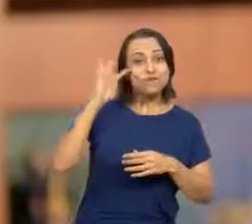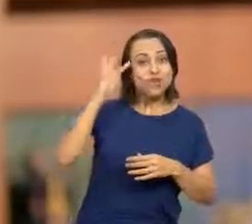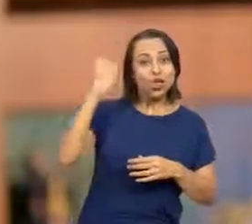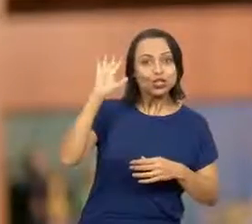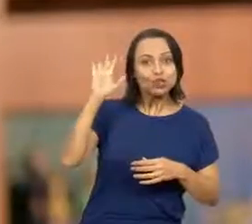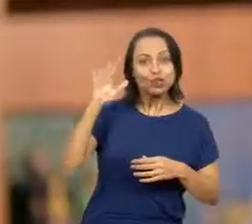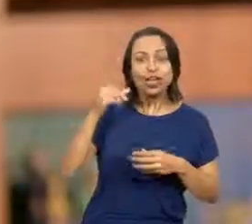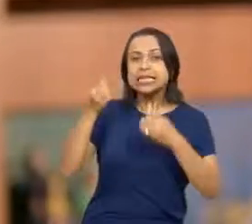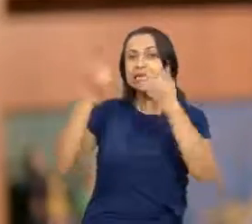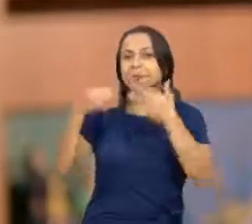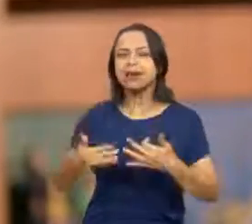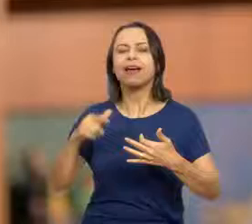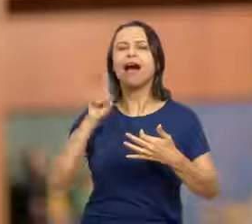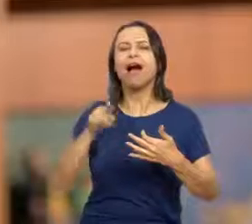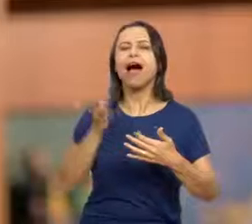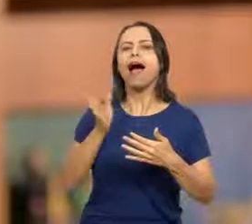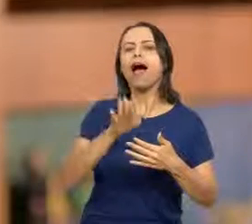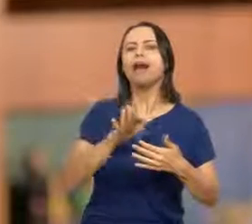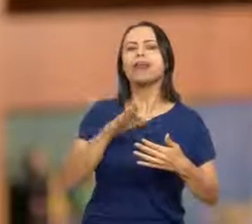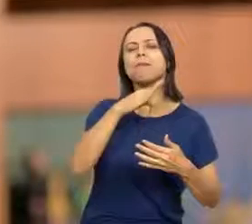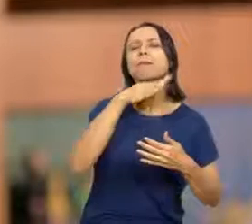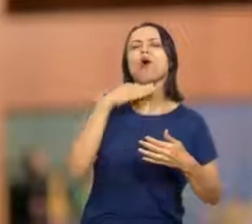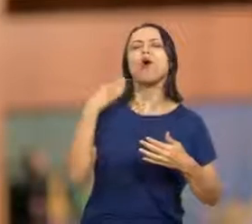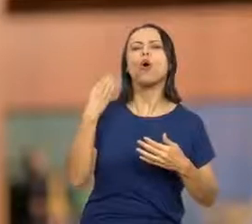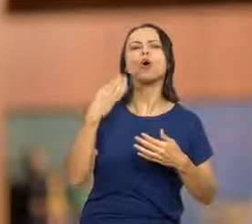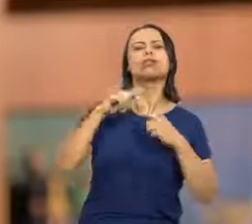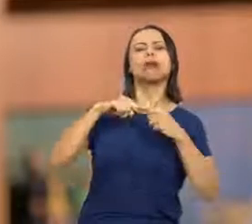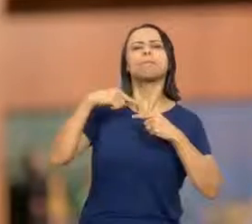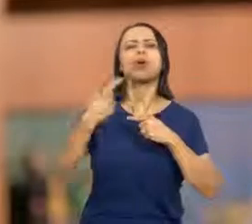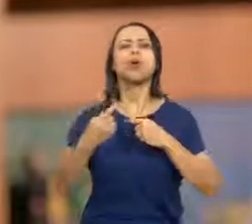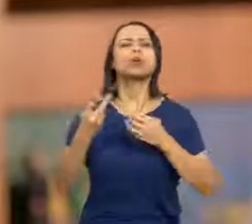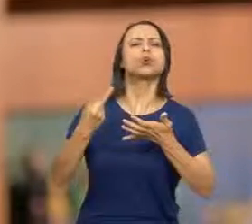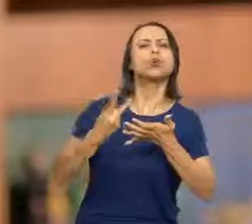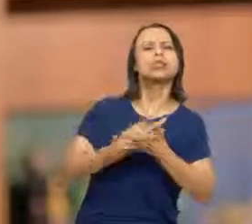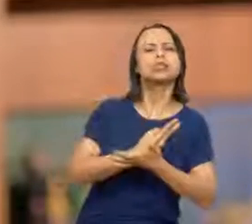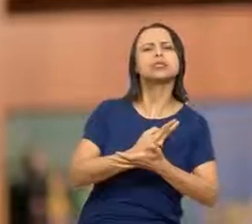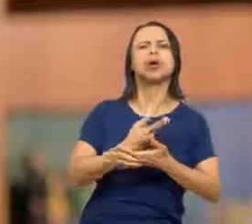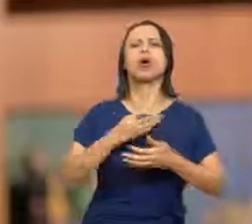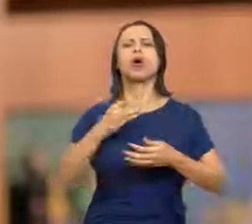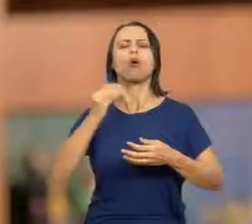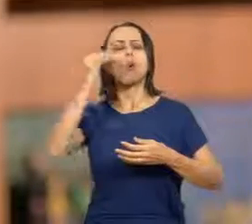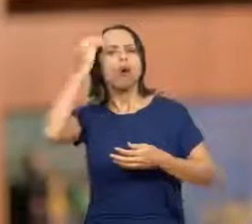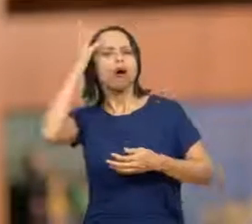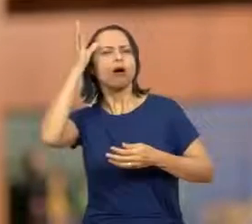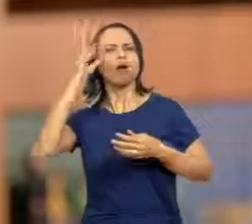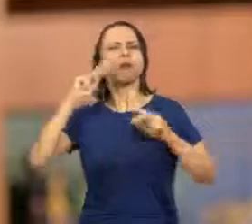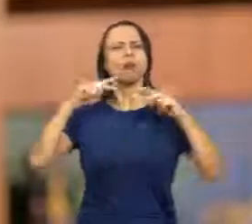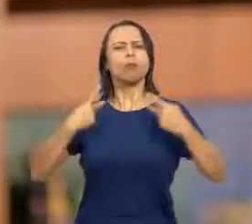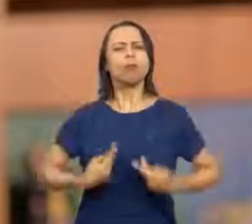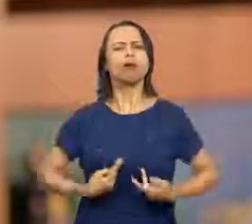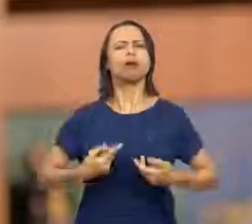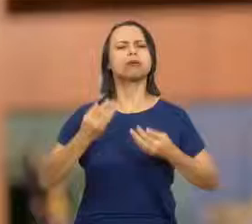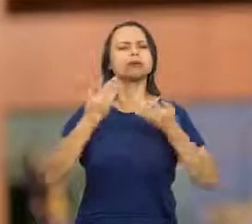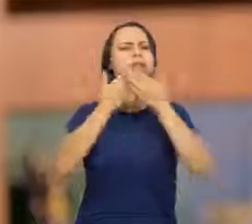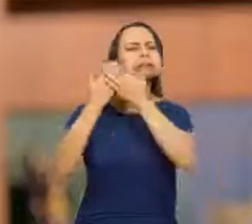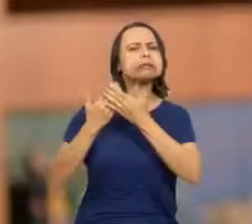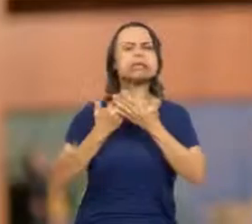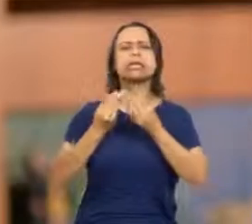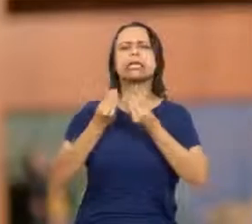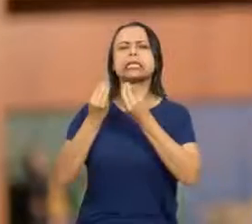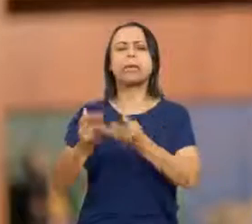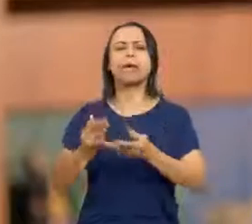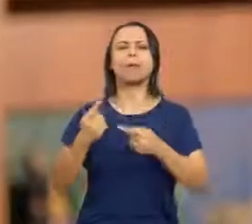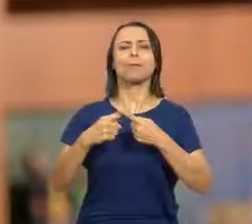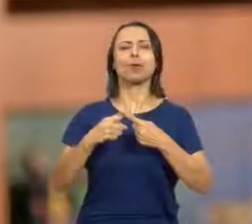filosofia responde a esse anseio da imortalidade. Então, o conhecimento humanístico é um conhecimento que